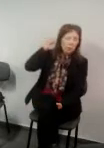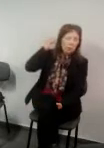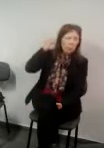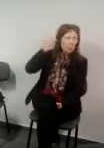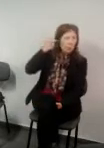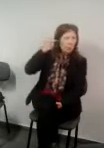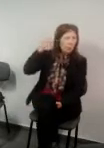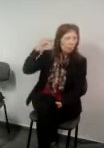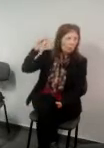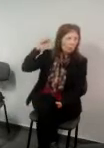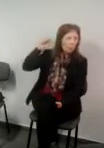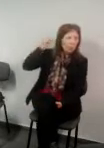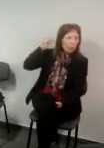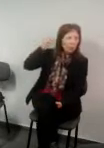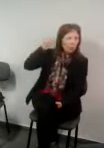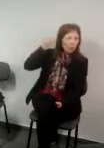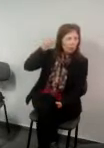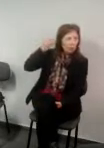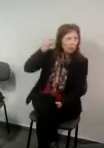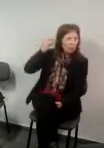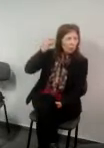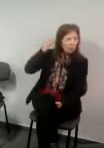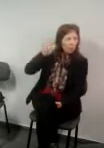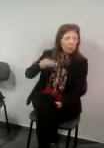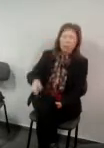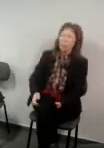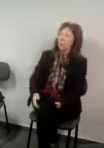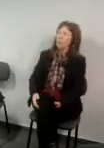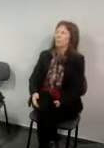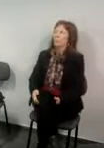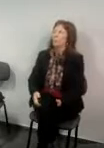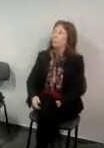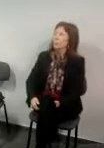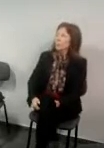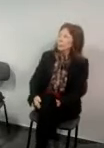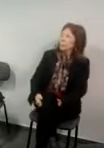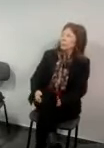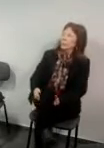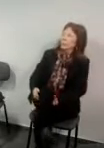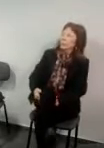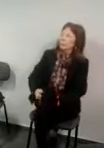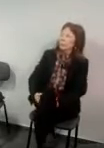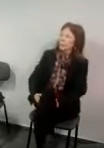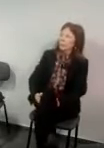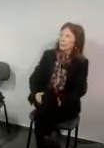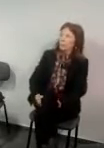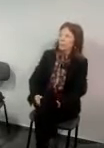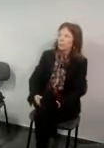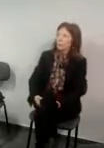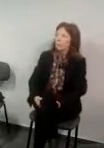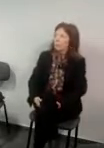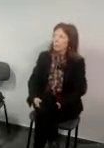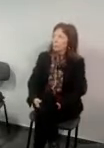né? Por exemplo, a infecção no ouvido, então faz a introjeção, né? Pode também usar sopro quente, aí aquilo que estava falando já,